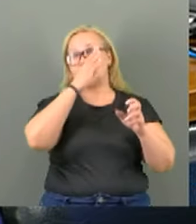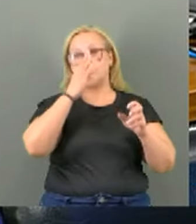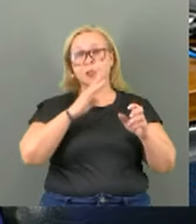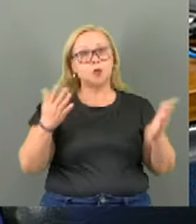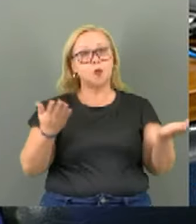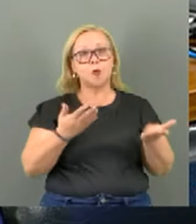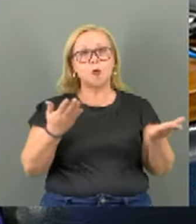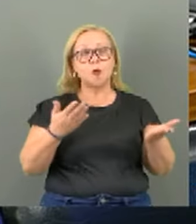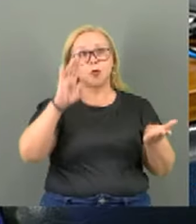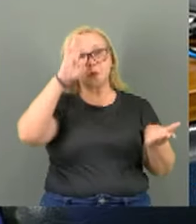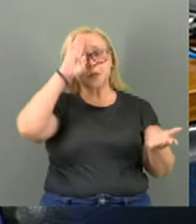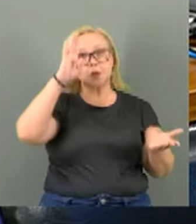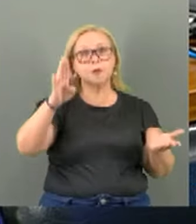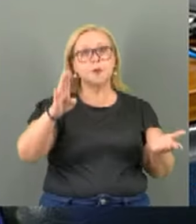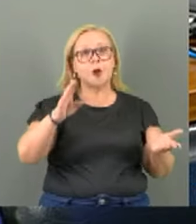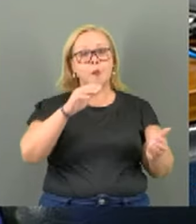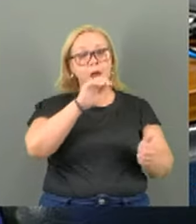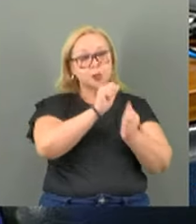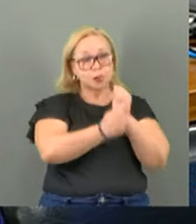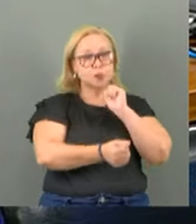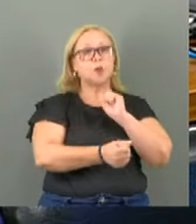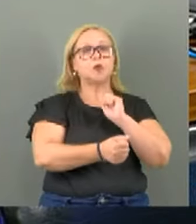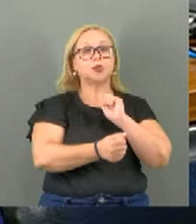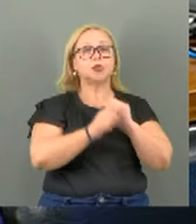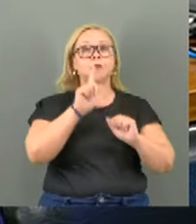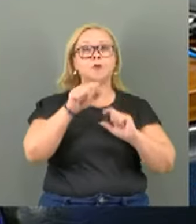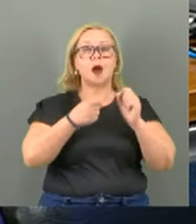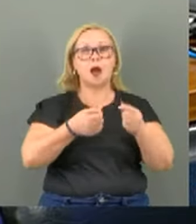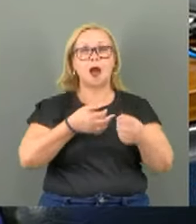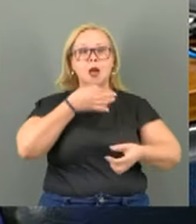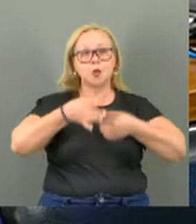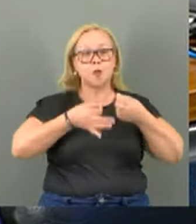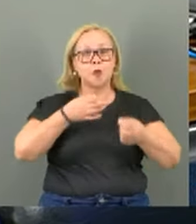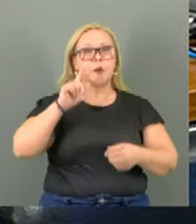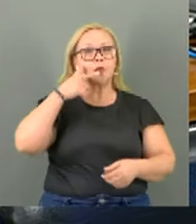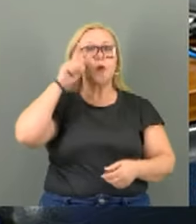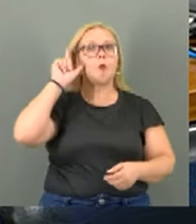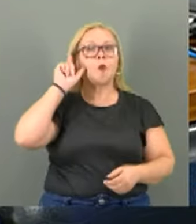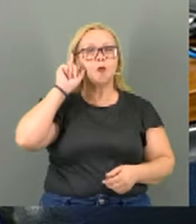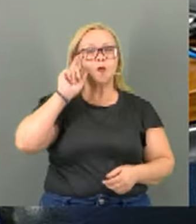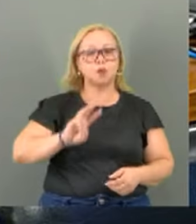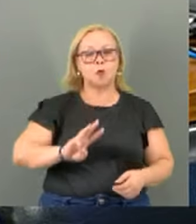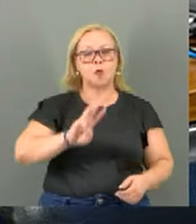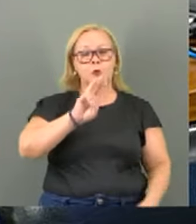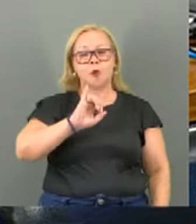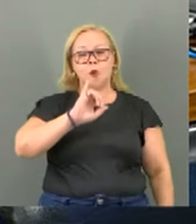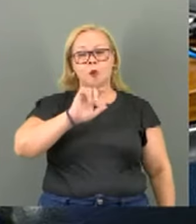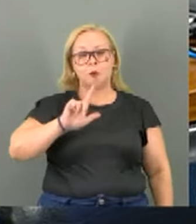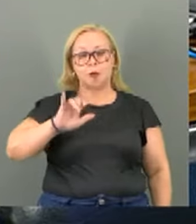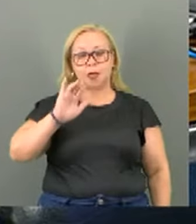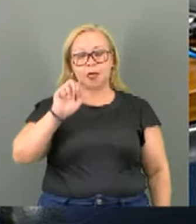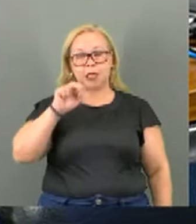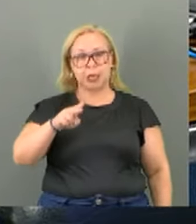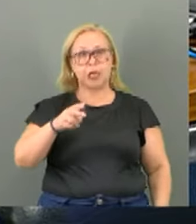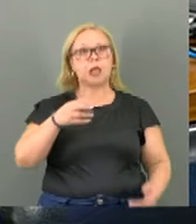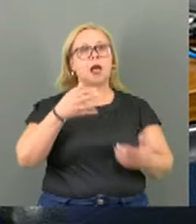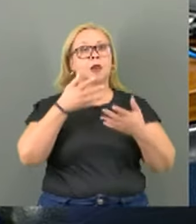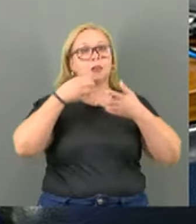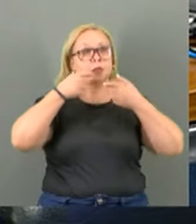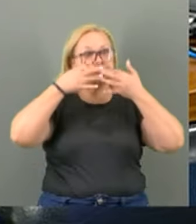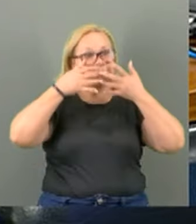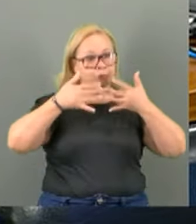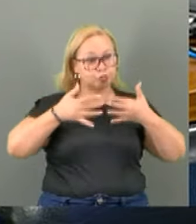meio principalmente esportivo, é o depoimento ontem do seu William, com revelações muito fortes, e ele disse que tem muita